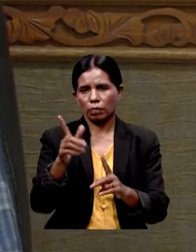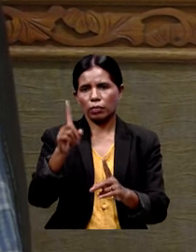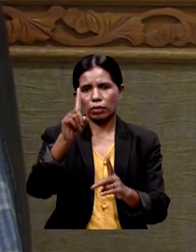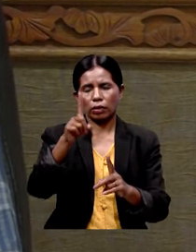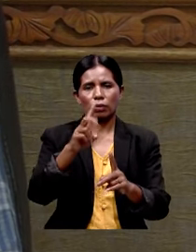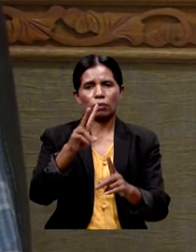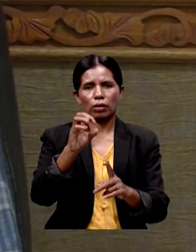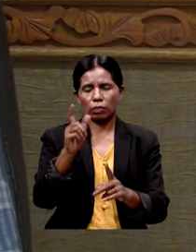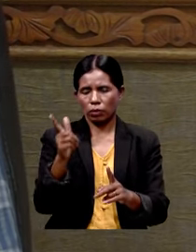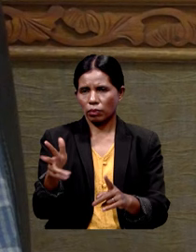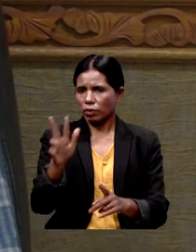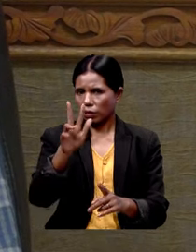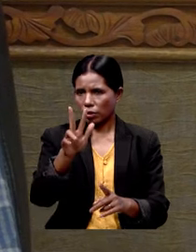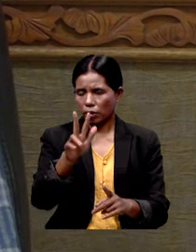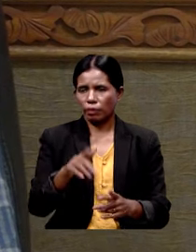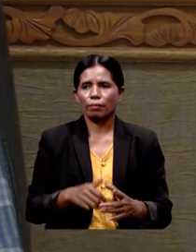2023